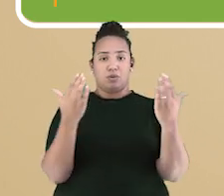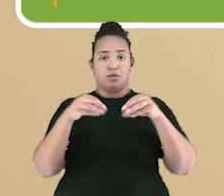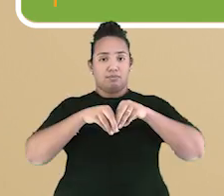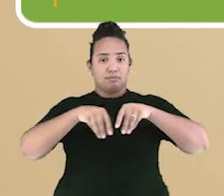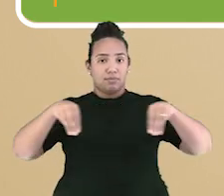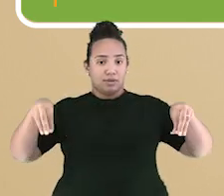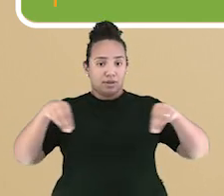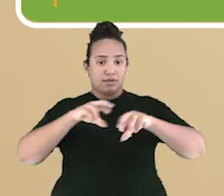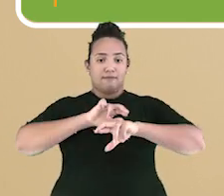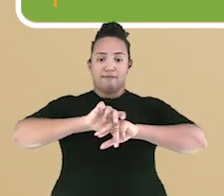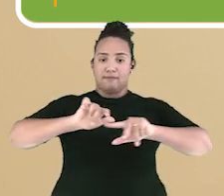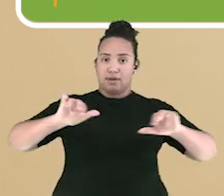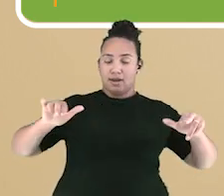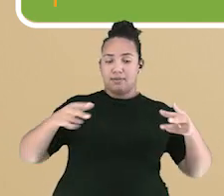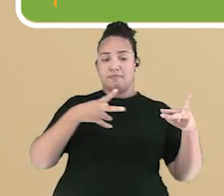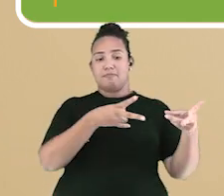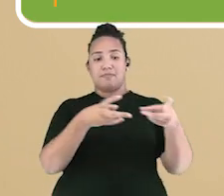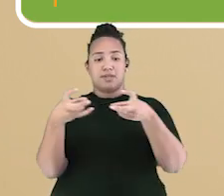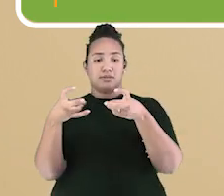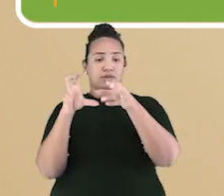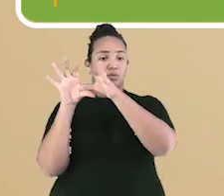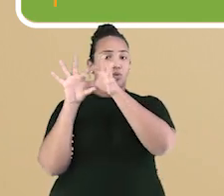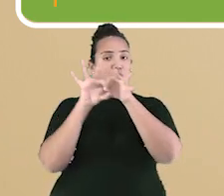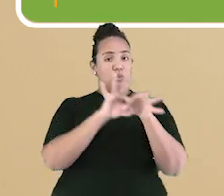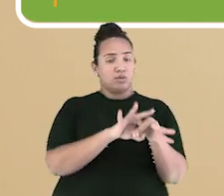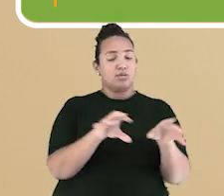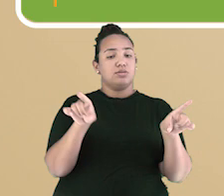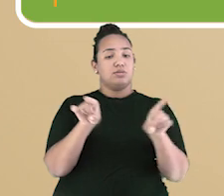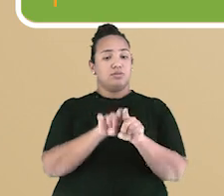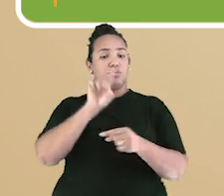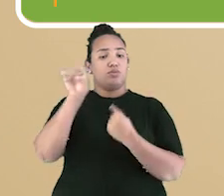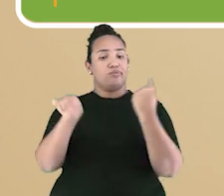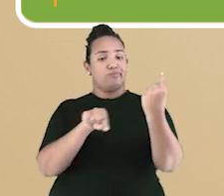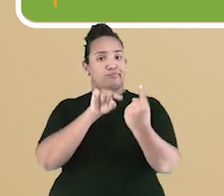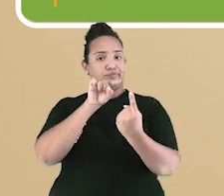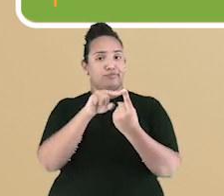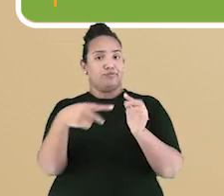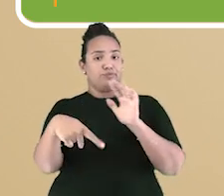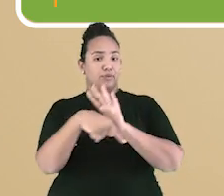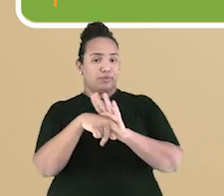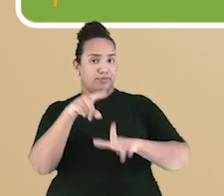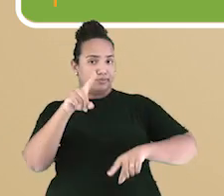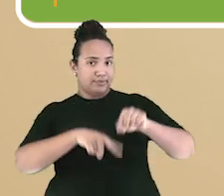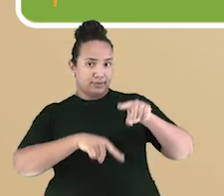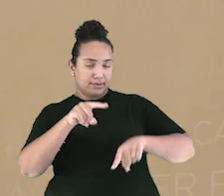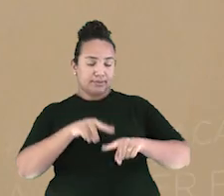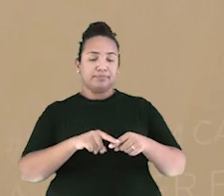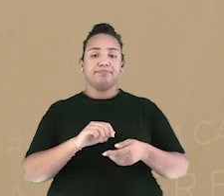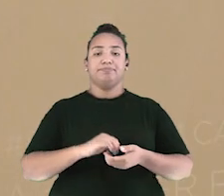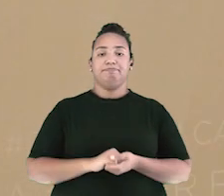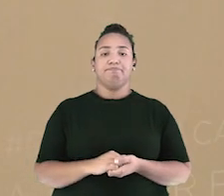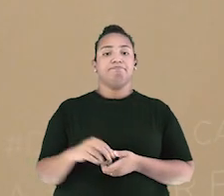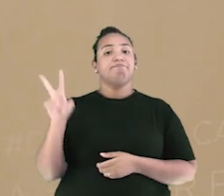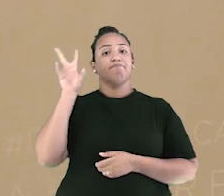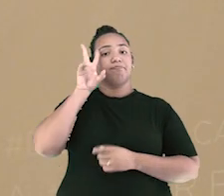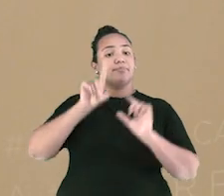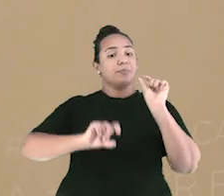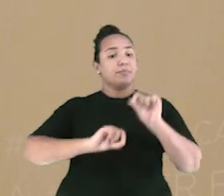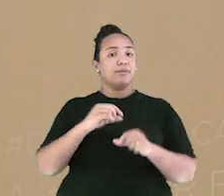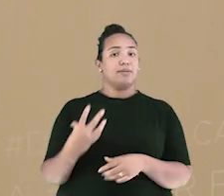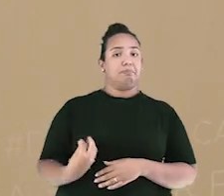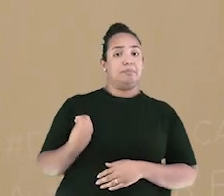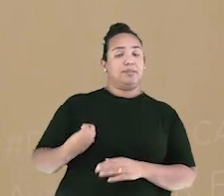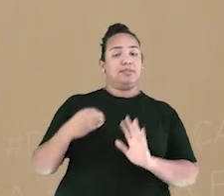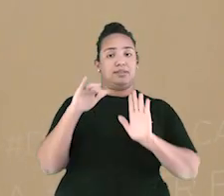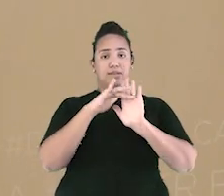diferentes minerais, identificando o contexto e a finalidade para os quais são indicados. E lembre de registrar sua